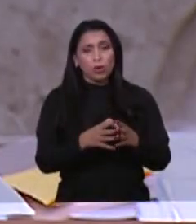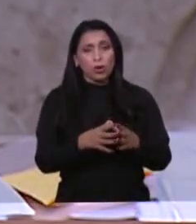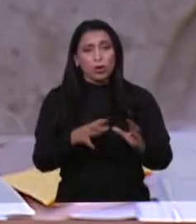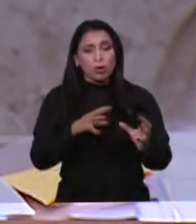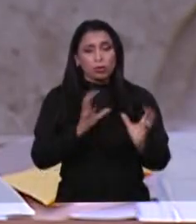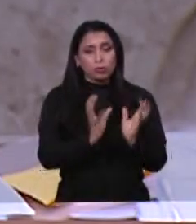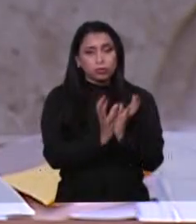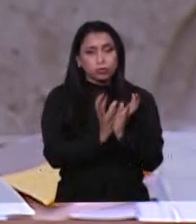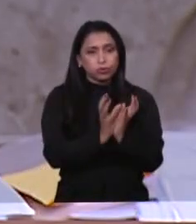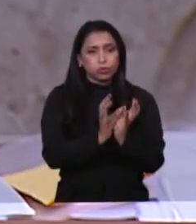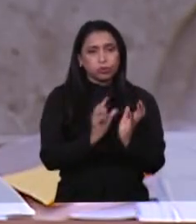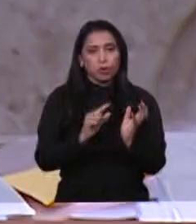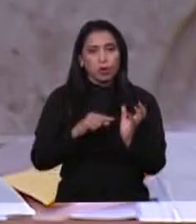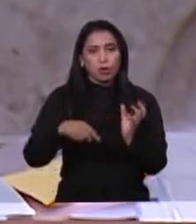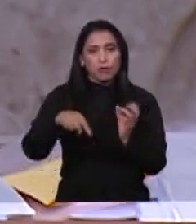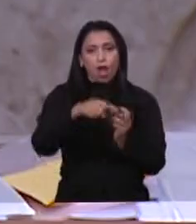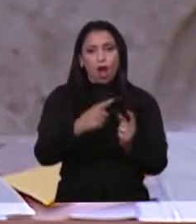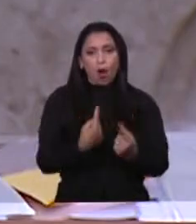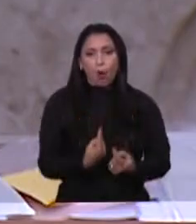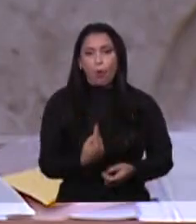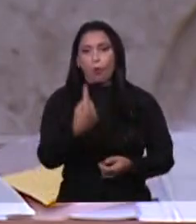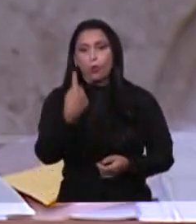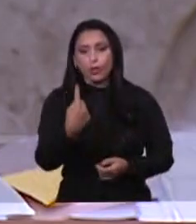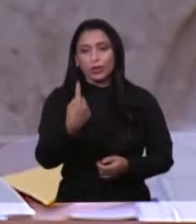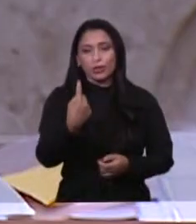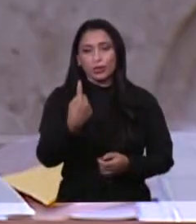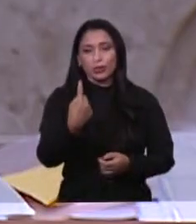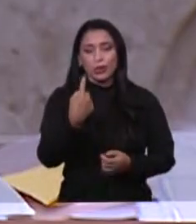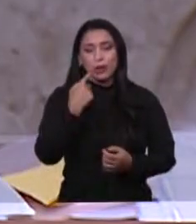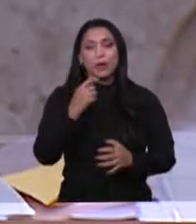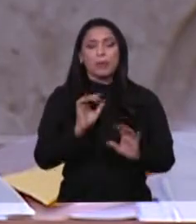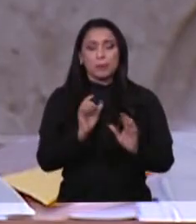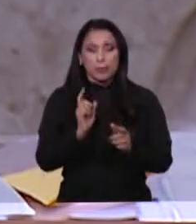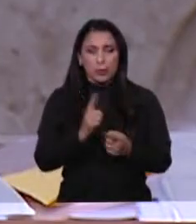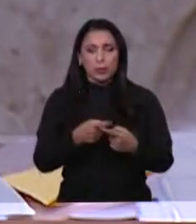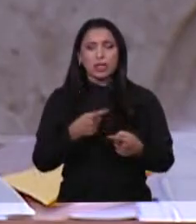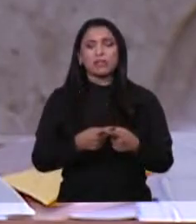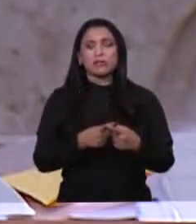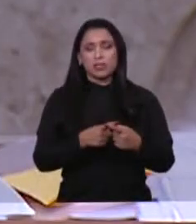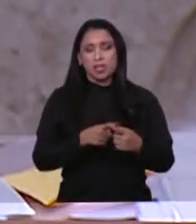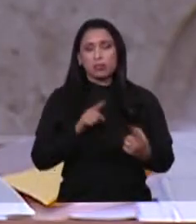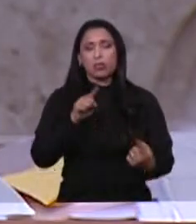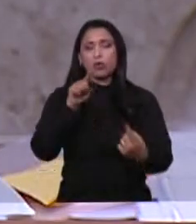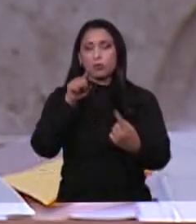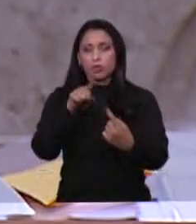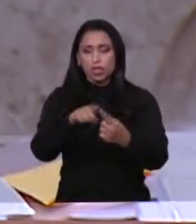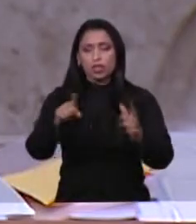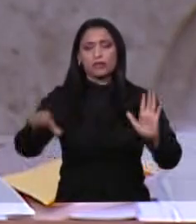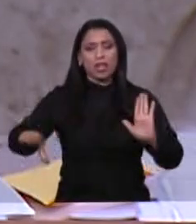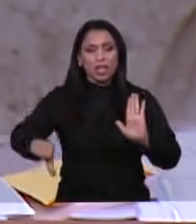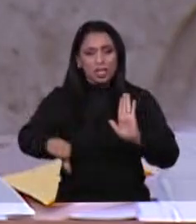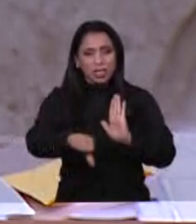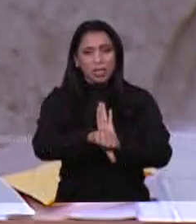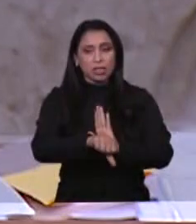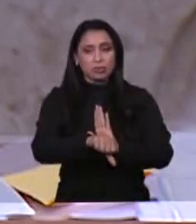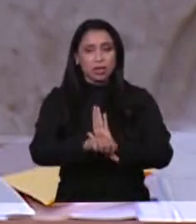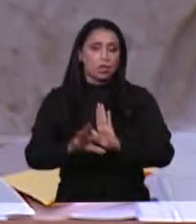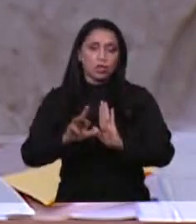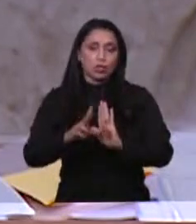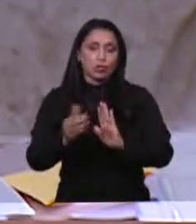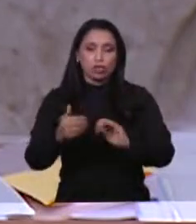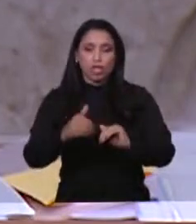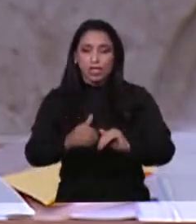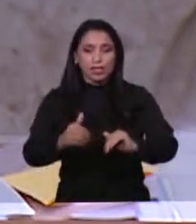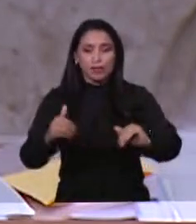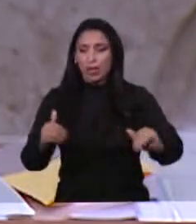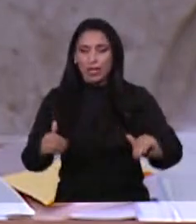sujeito de existência transitória, movido por desígnio criminoso, comum e indivisível.